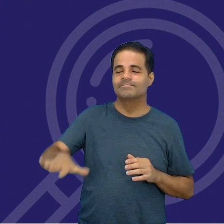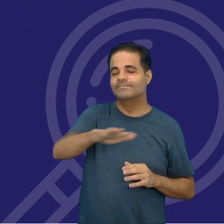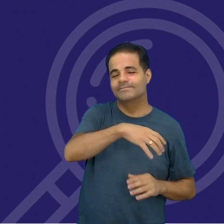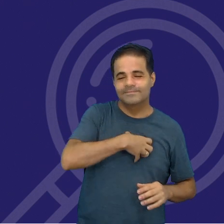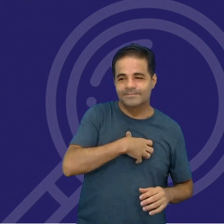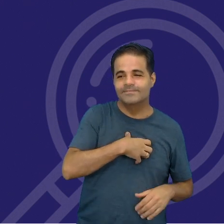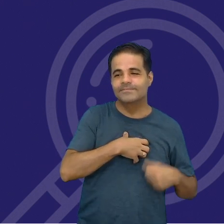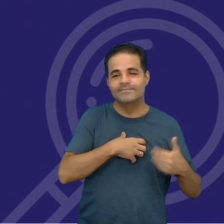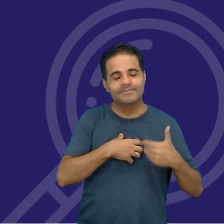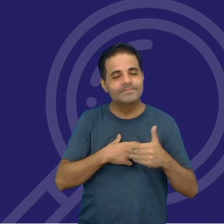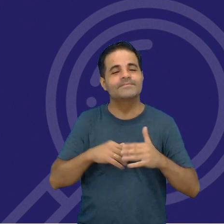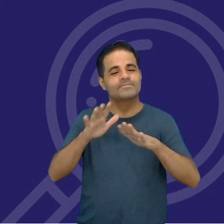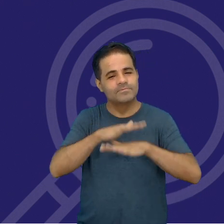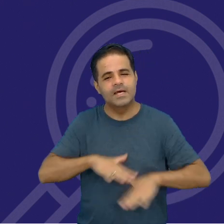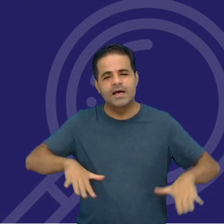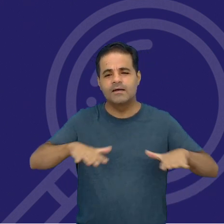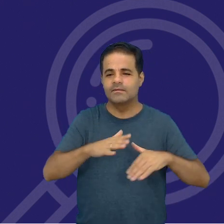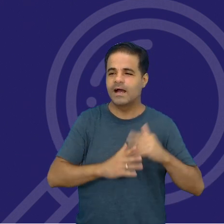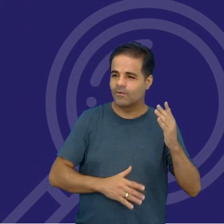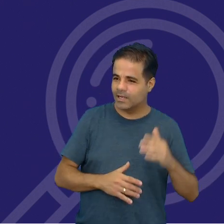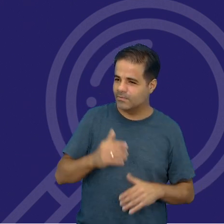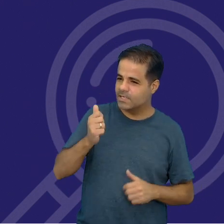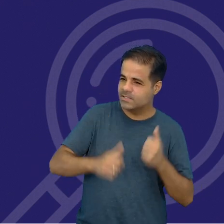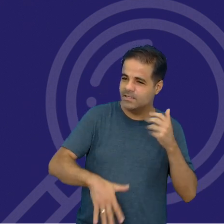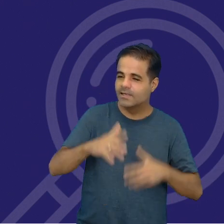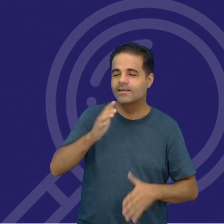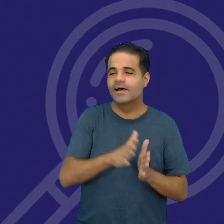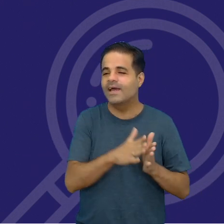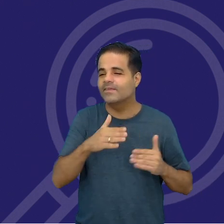desculpem a confusão que eu fiz, essa atividade